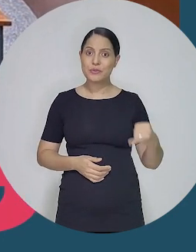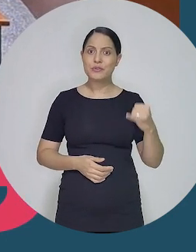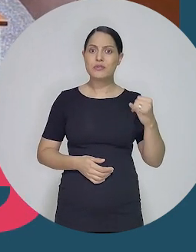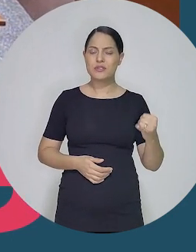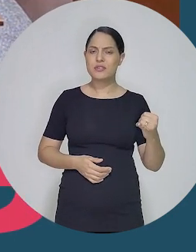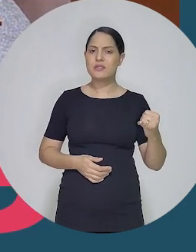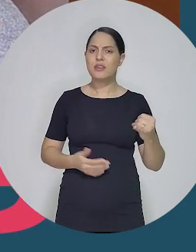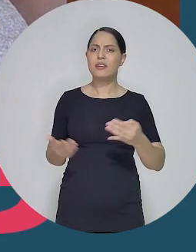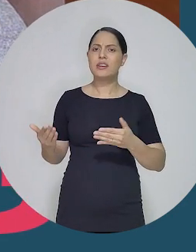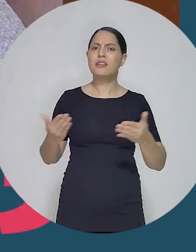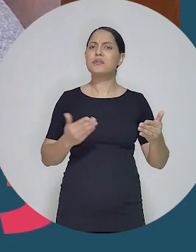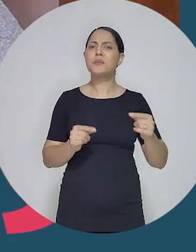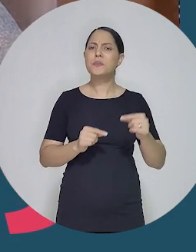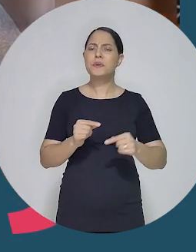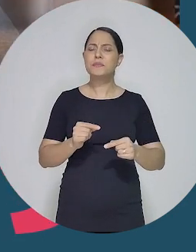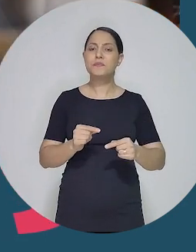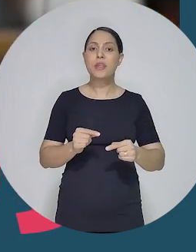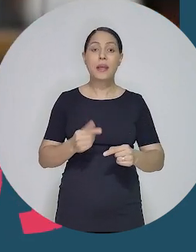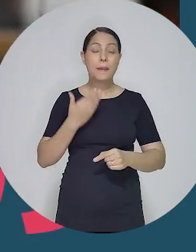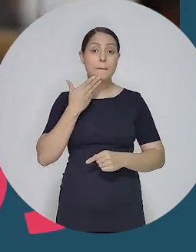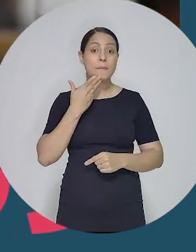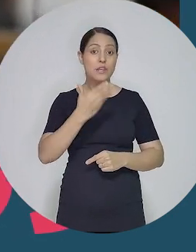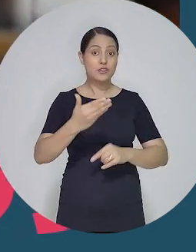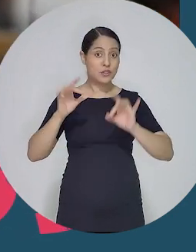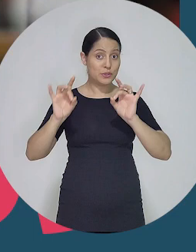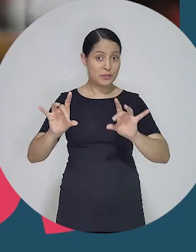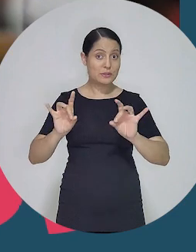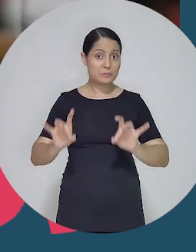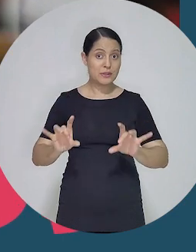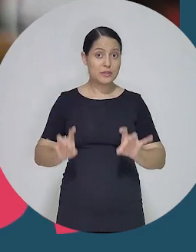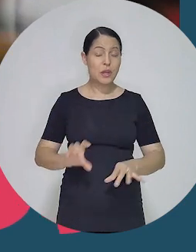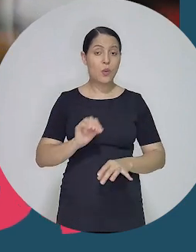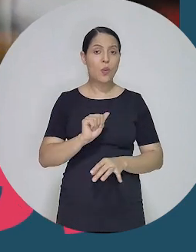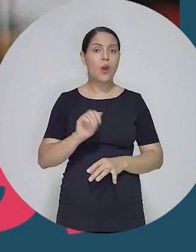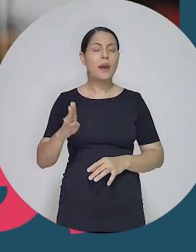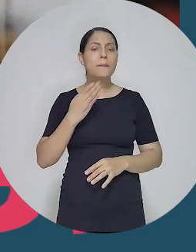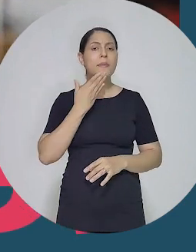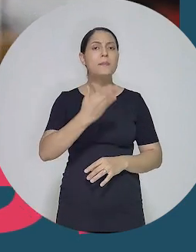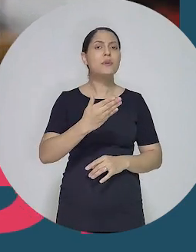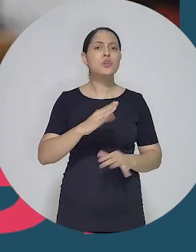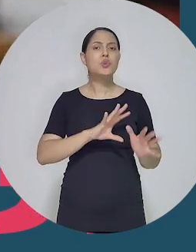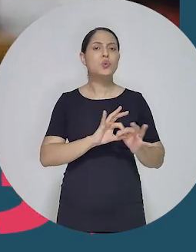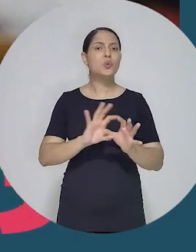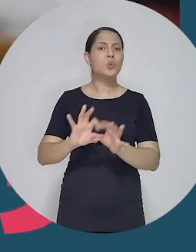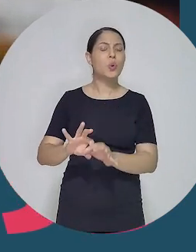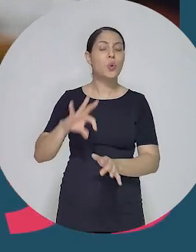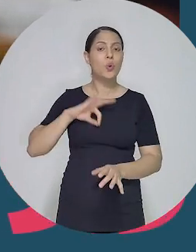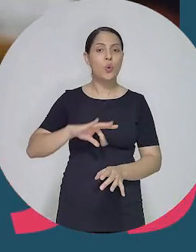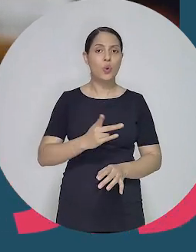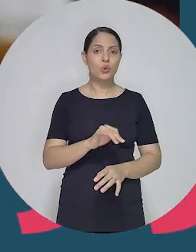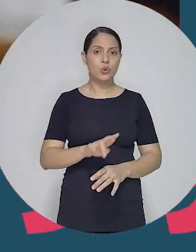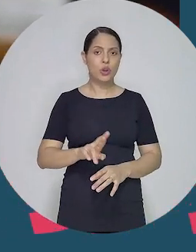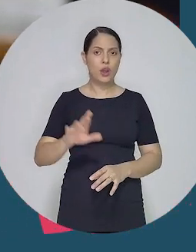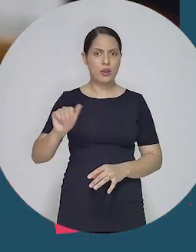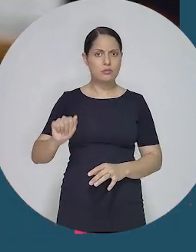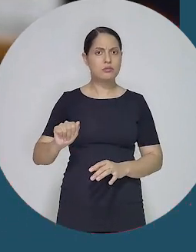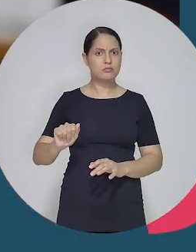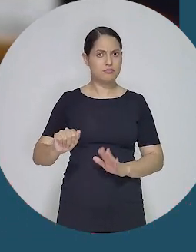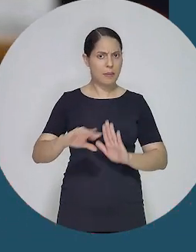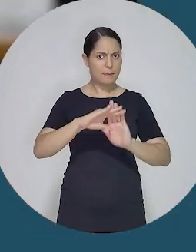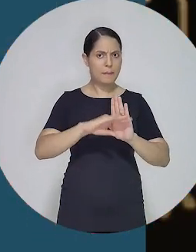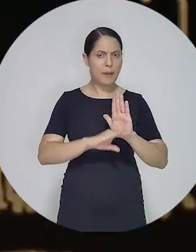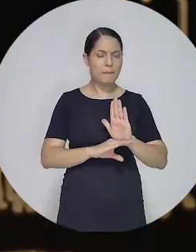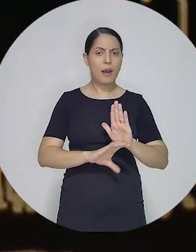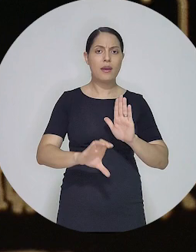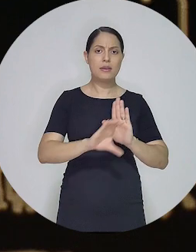Tribunal de Justiça, que acolheu por maioria os recursos especiais em que a OAB requer a fixação dos honorários de